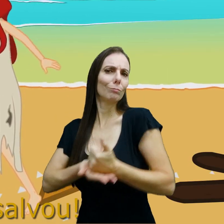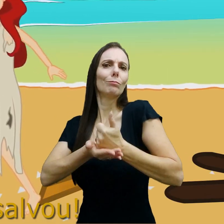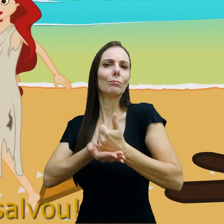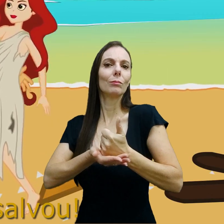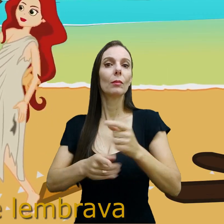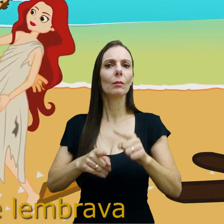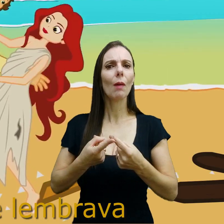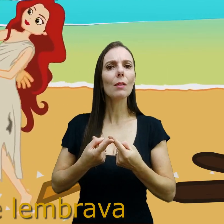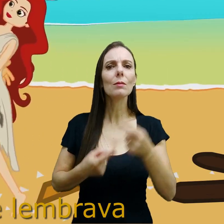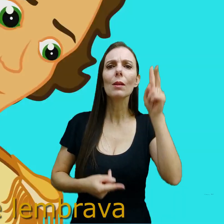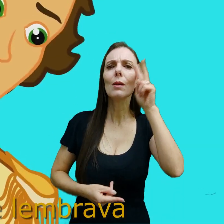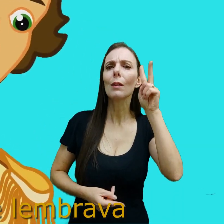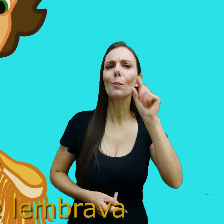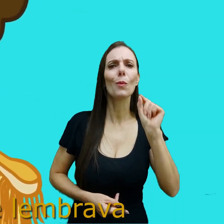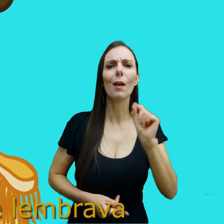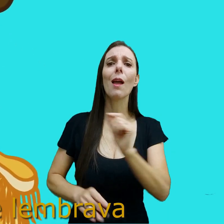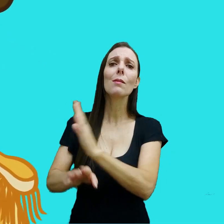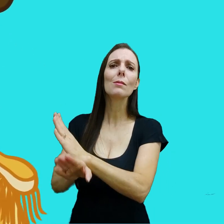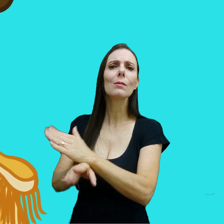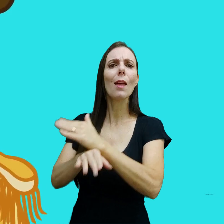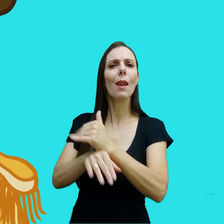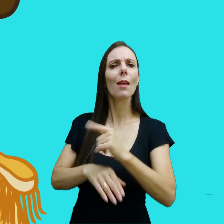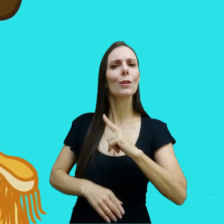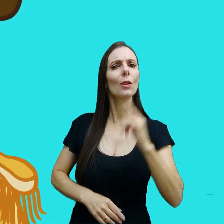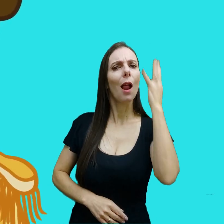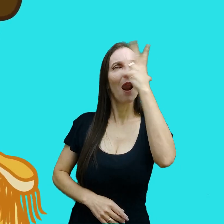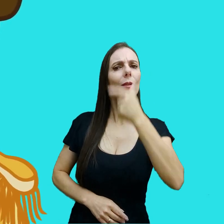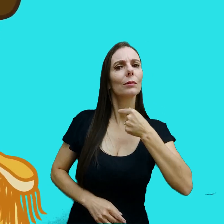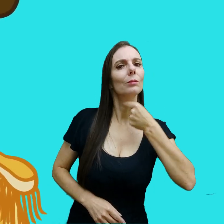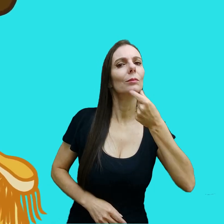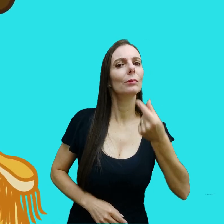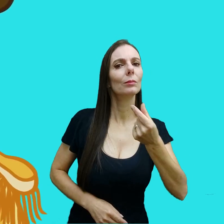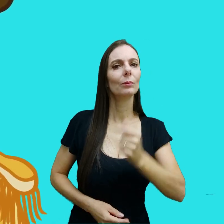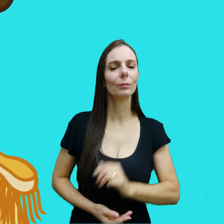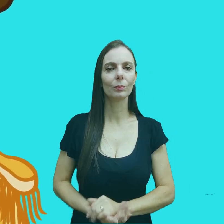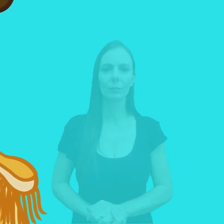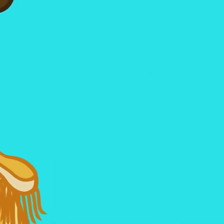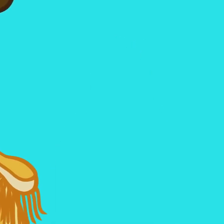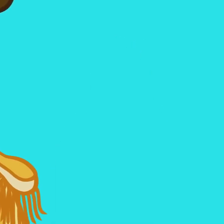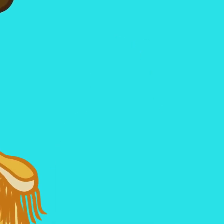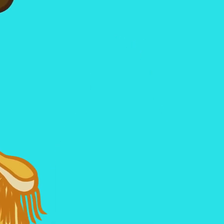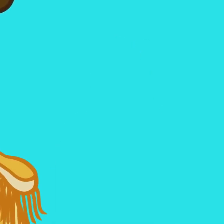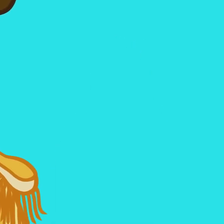que o salvou, mas a garota que ele se lembrava era uma sereia e tinha uma bela voz.